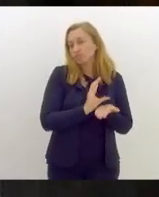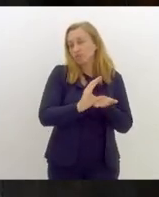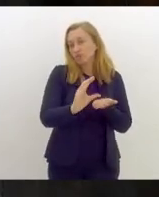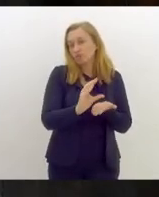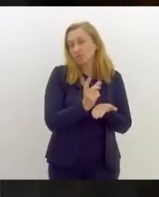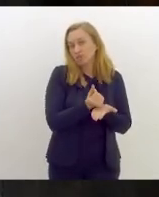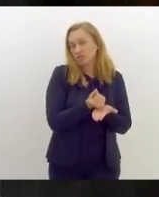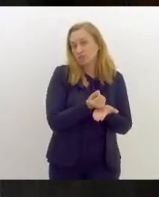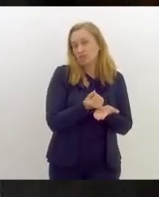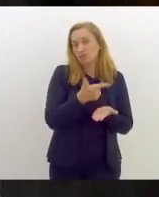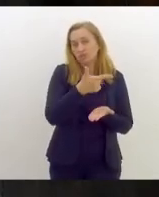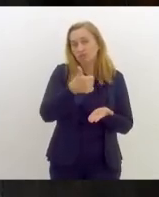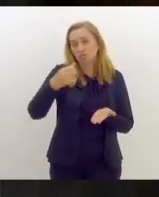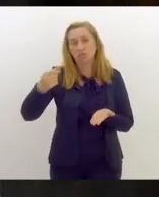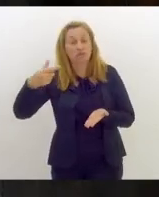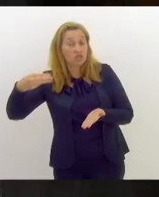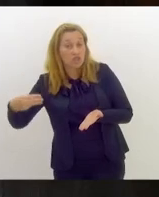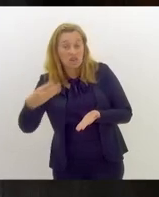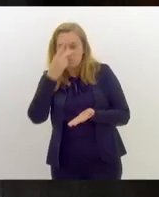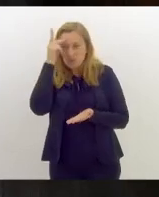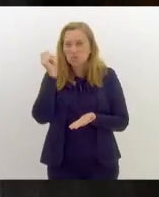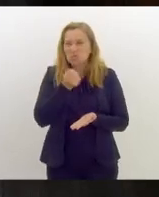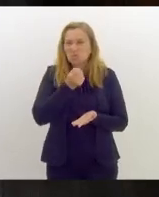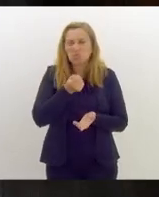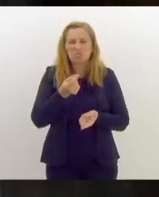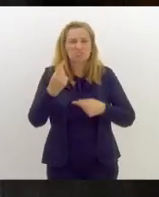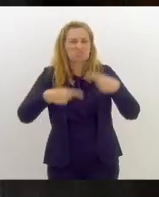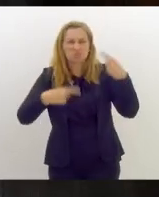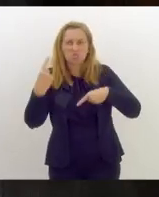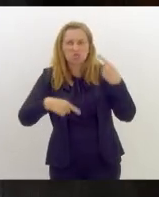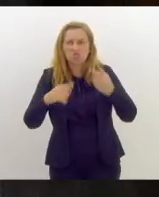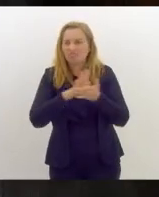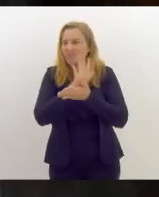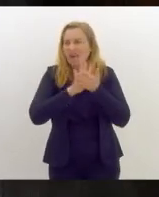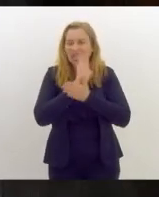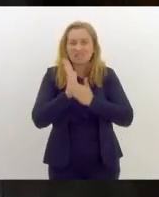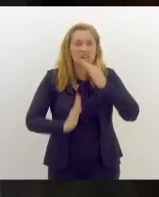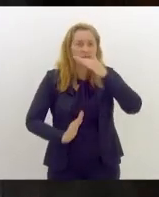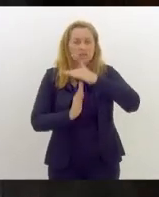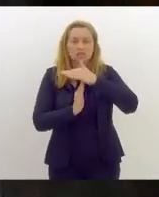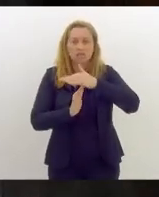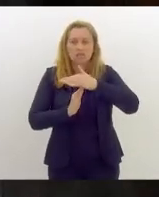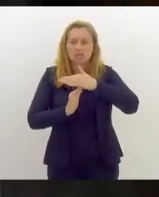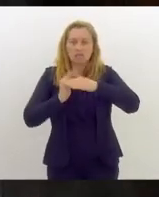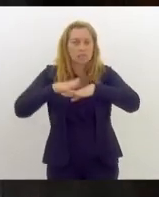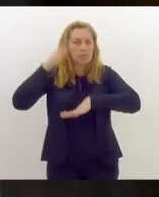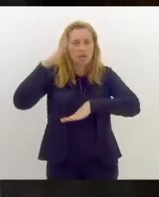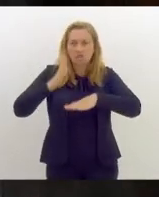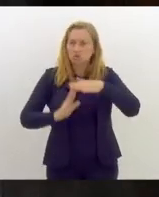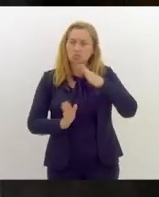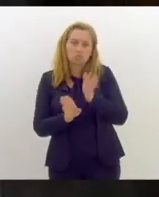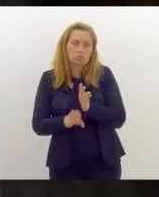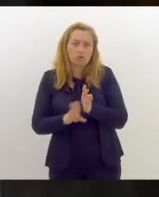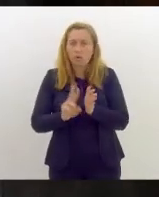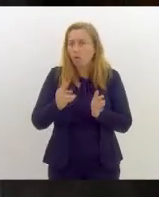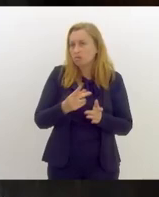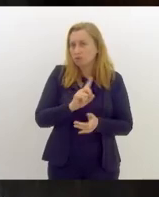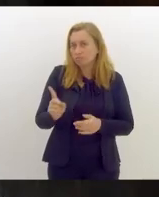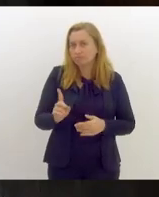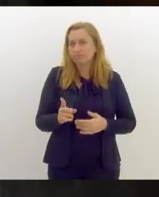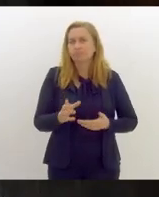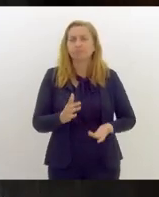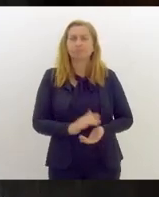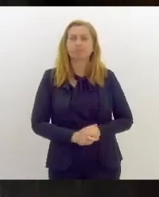se essa compensação tá dentro do teto será fora do teto não tem essa discussão então simplesmente dizendo o seguinte